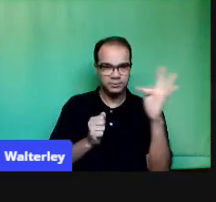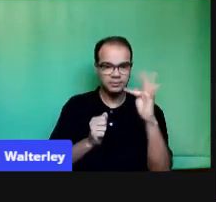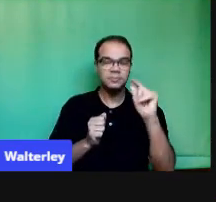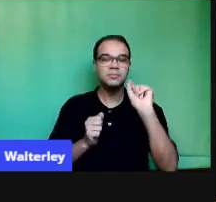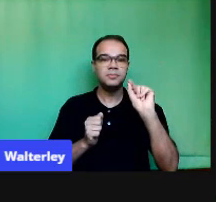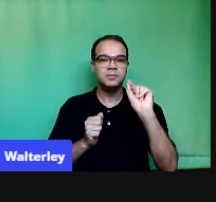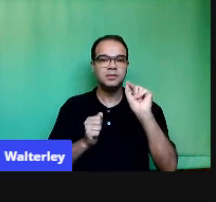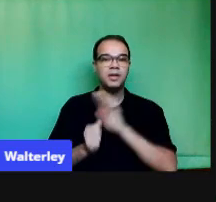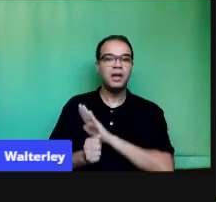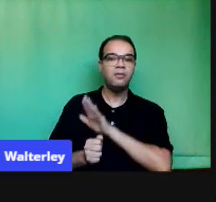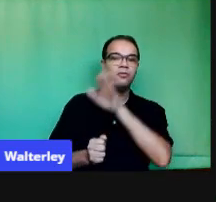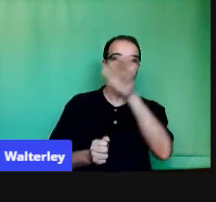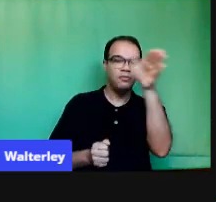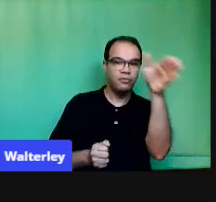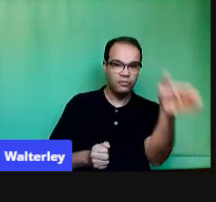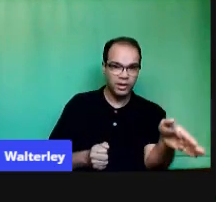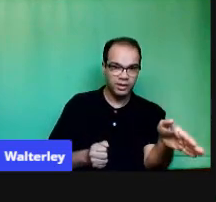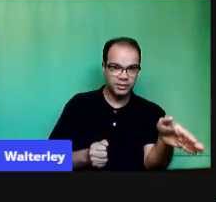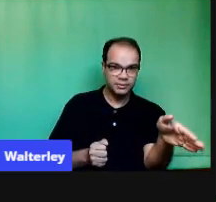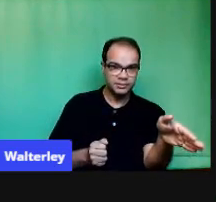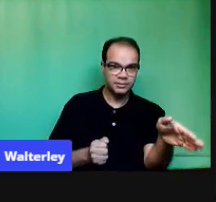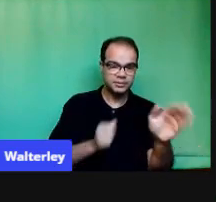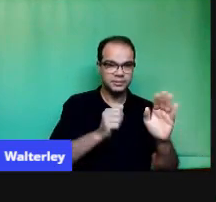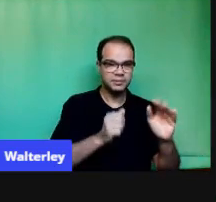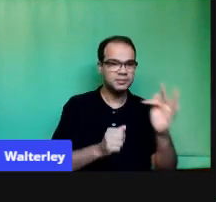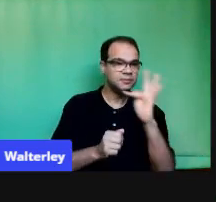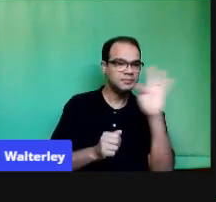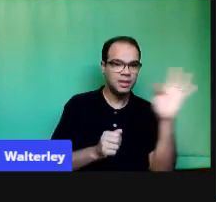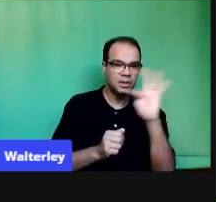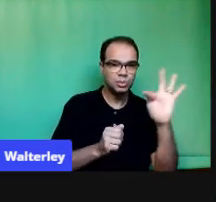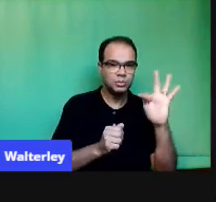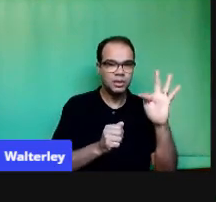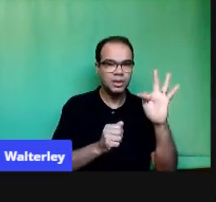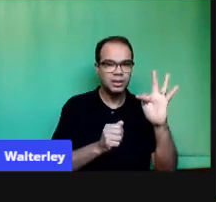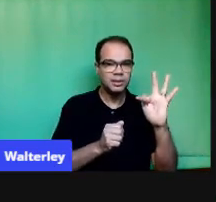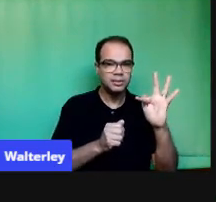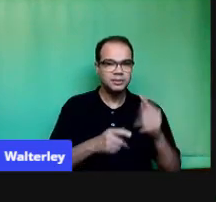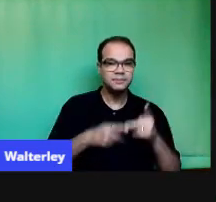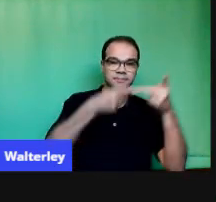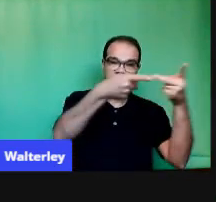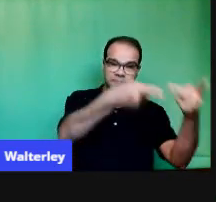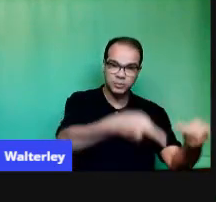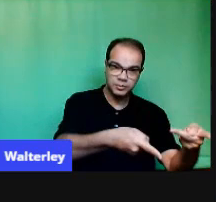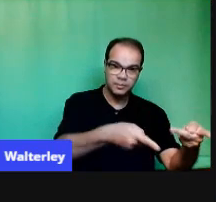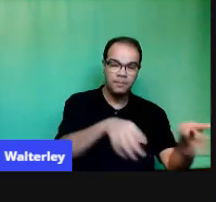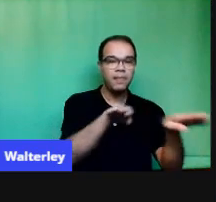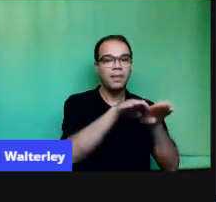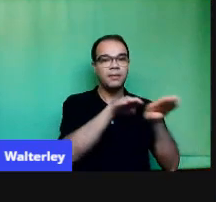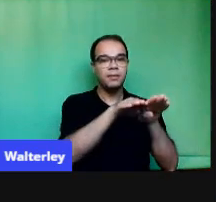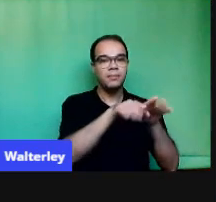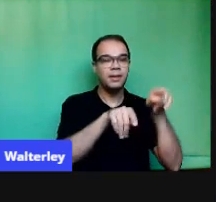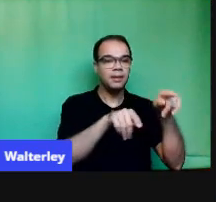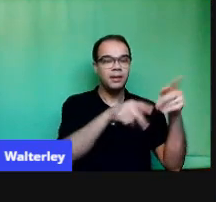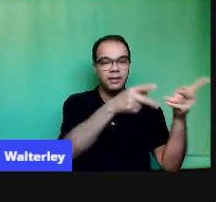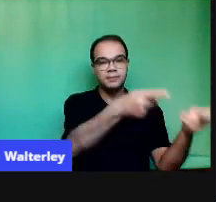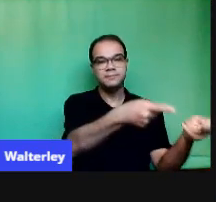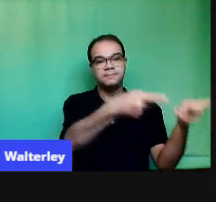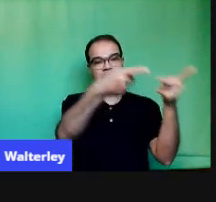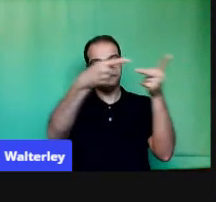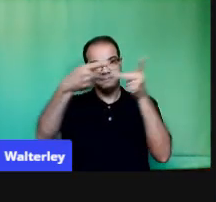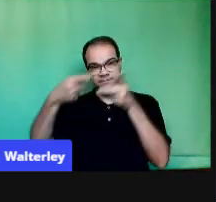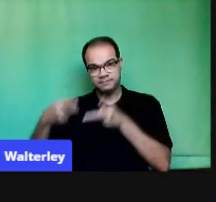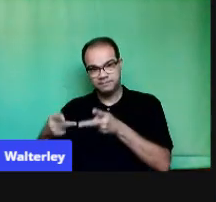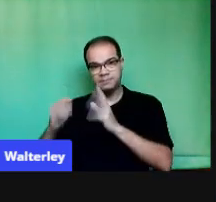escola, ou da escola visitar as universidades, para tratar de alguma forma temas correlatos ao bem-estar animal. Por favor, pode passar?